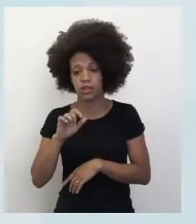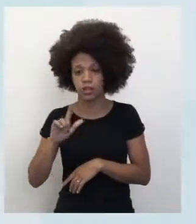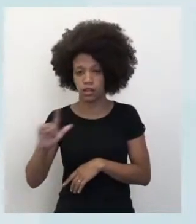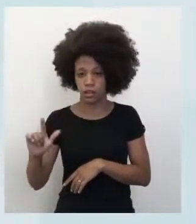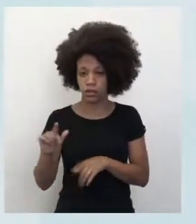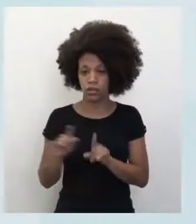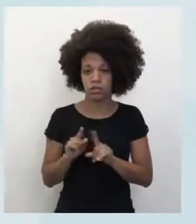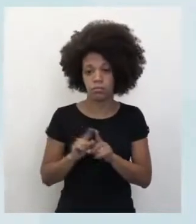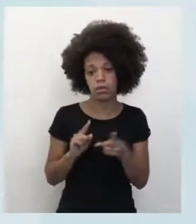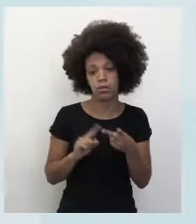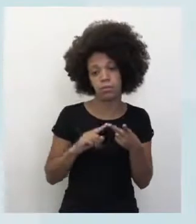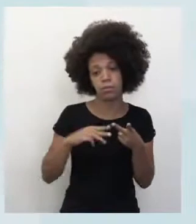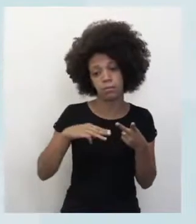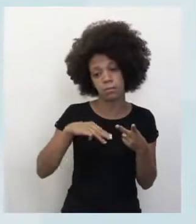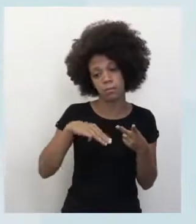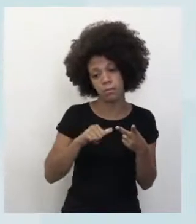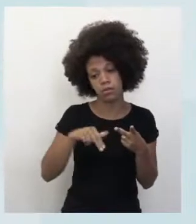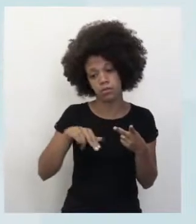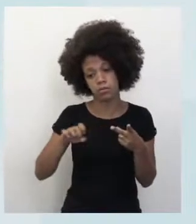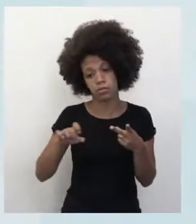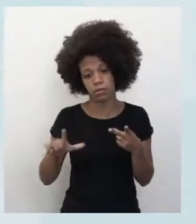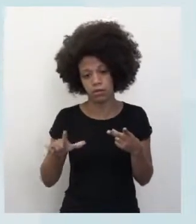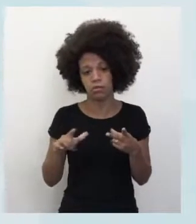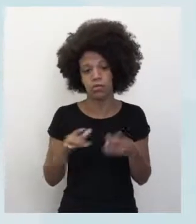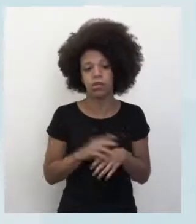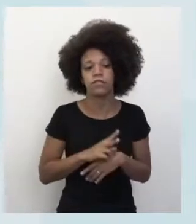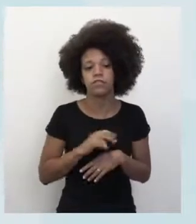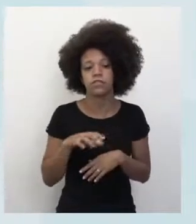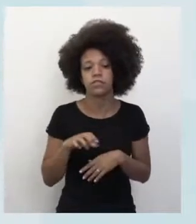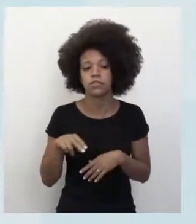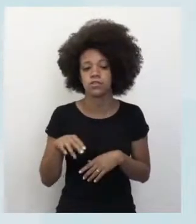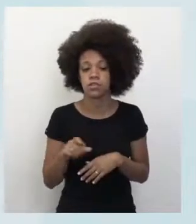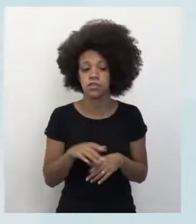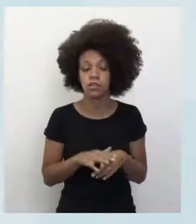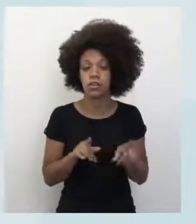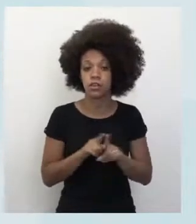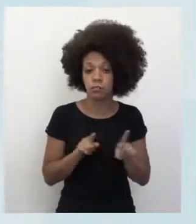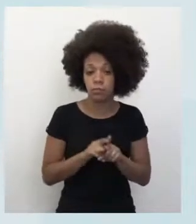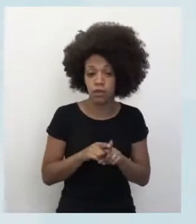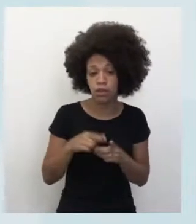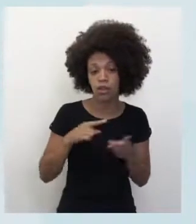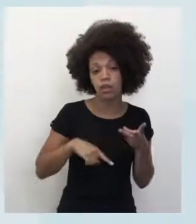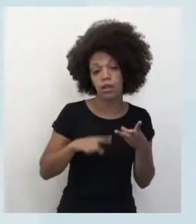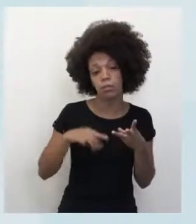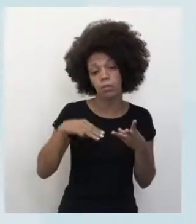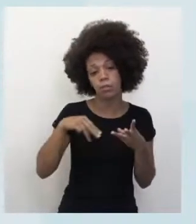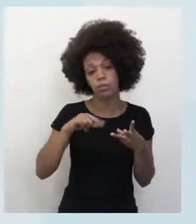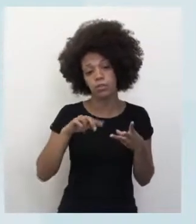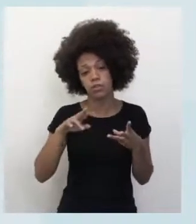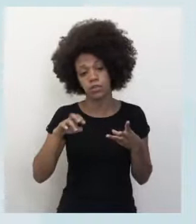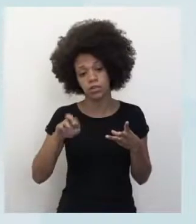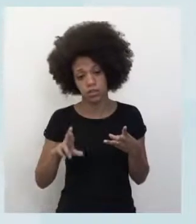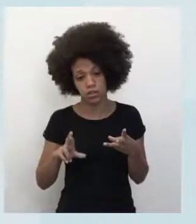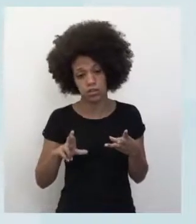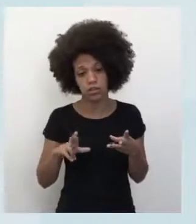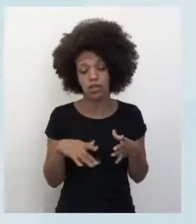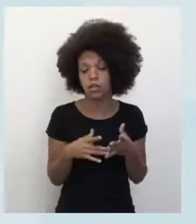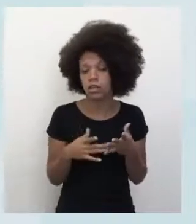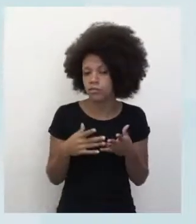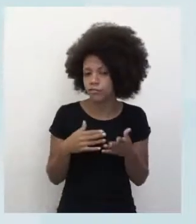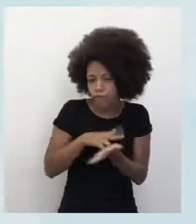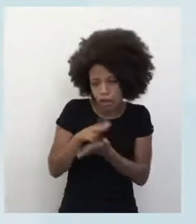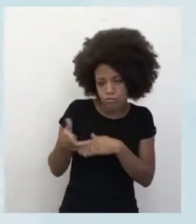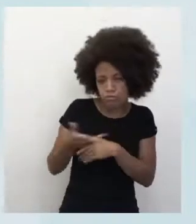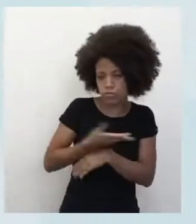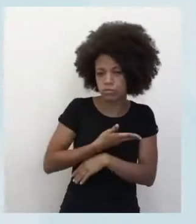Eu não sei falar os nomes direito, tá, turma? Grandes admiradores de seu trabalho. Eles fizeram muitas encomendas, como a Casa Vicens, o